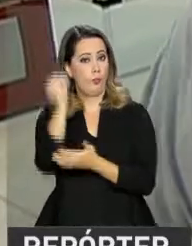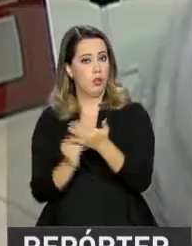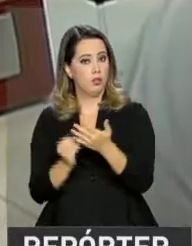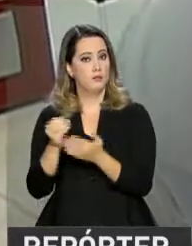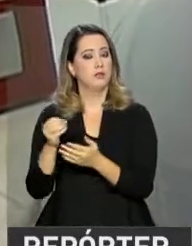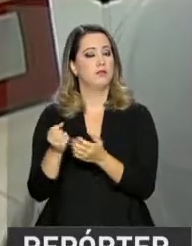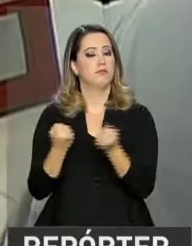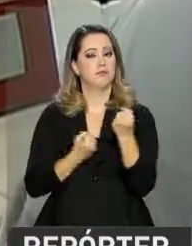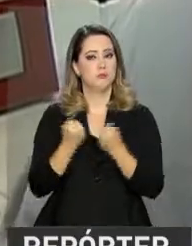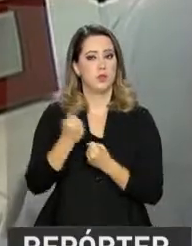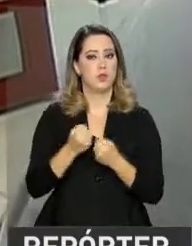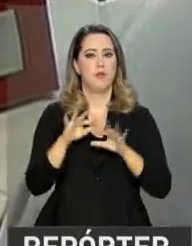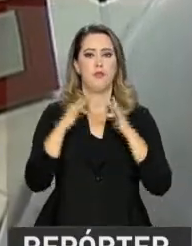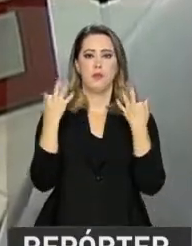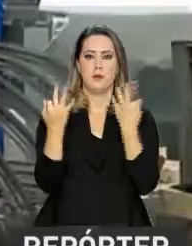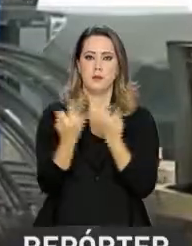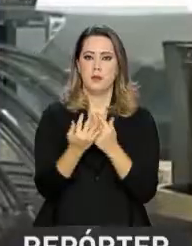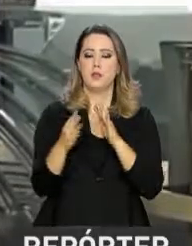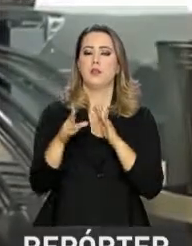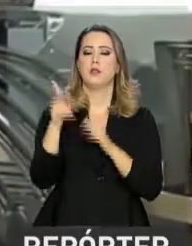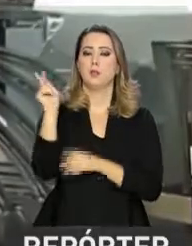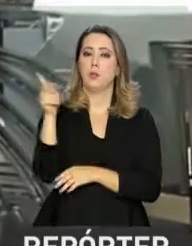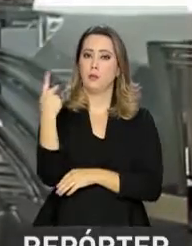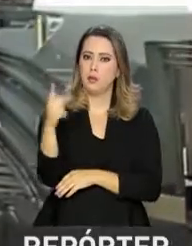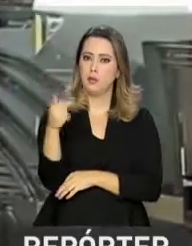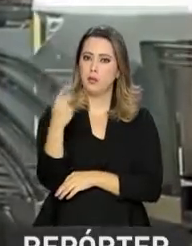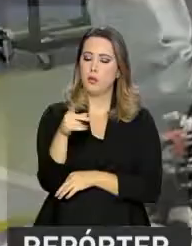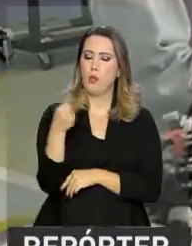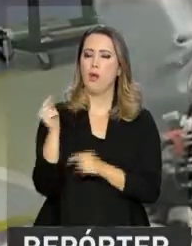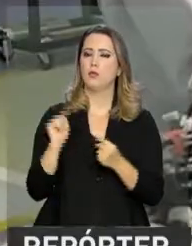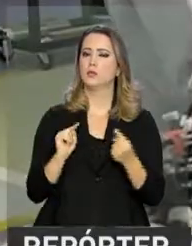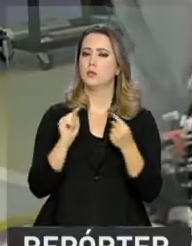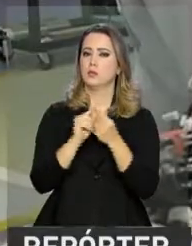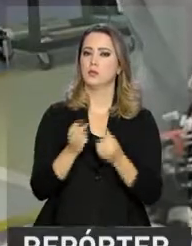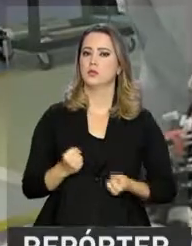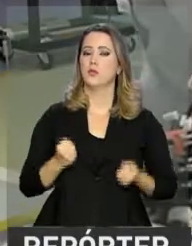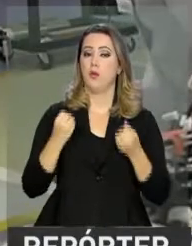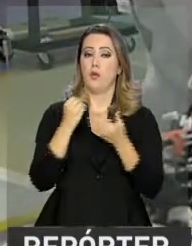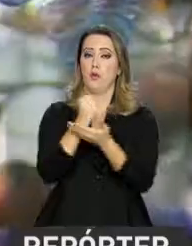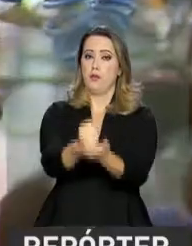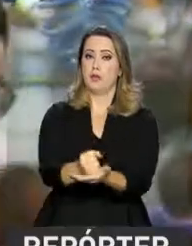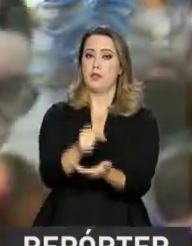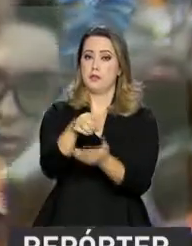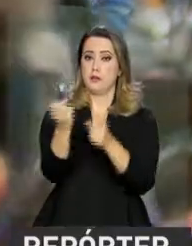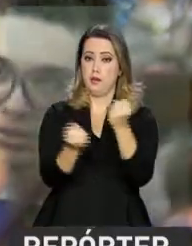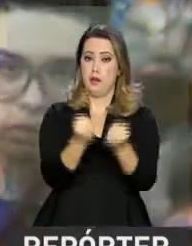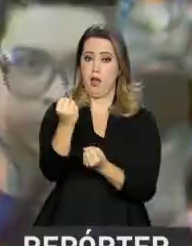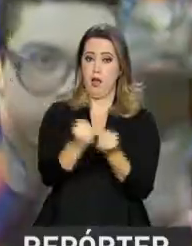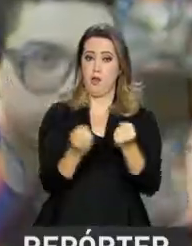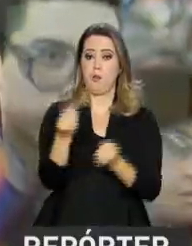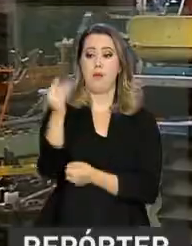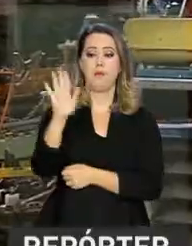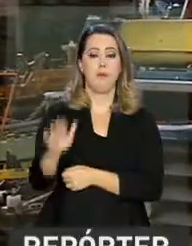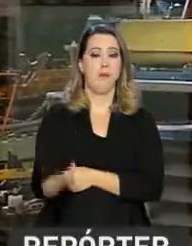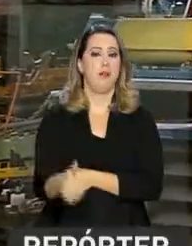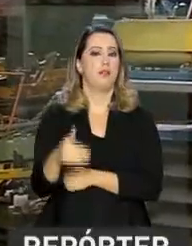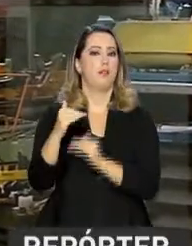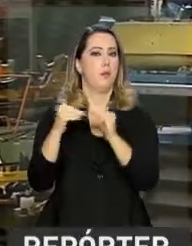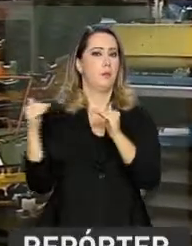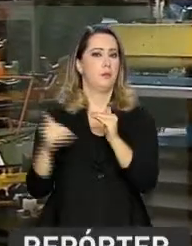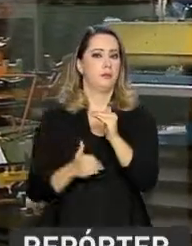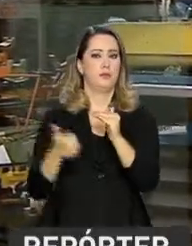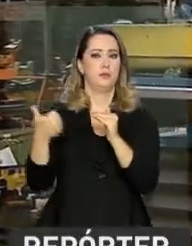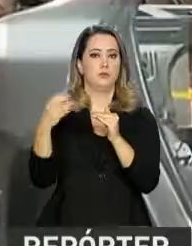família paraguaia lançado em assunção tem como objetivo oferecer opções de carros populares por menos de 10 mil